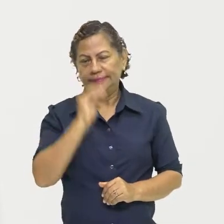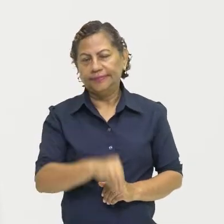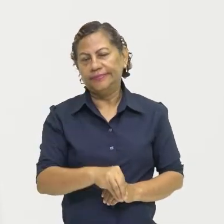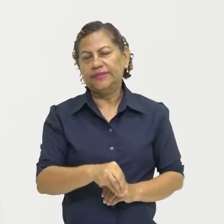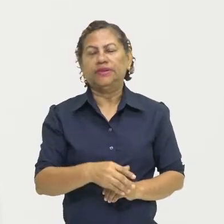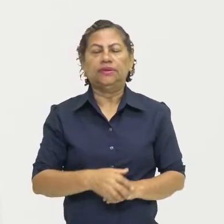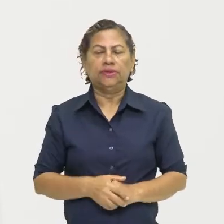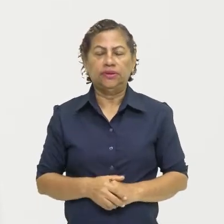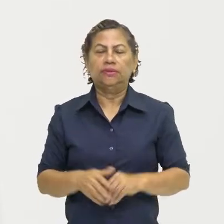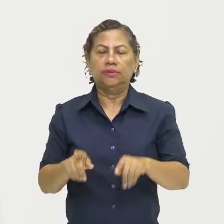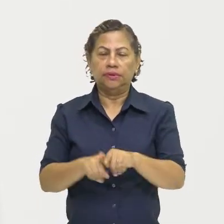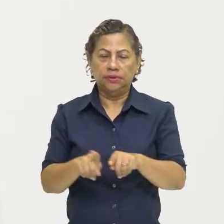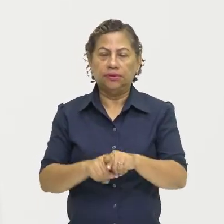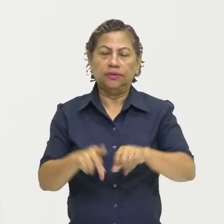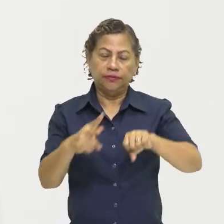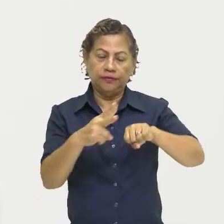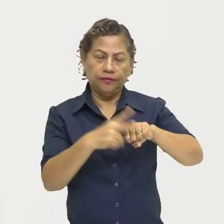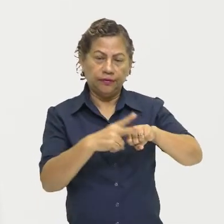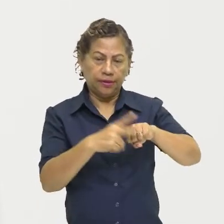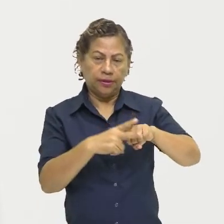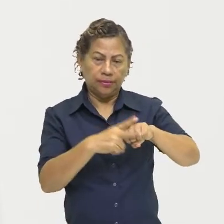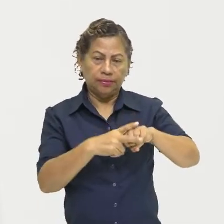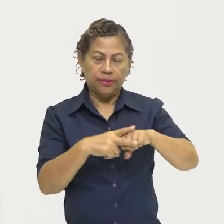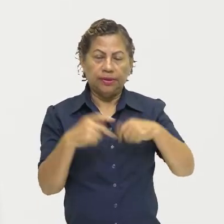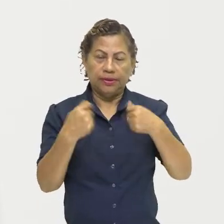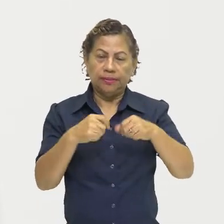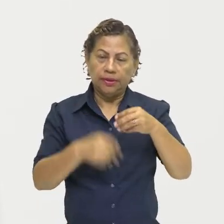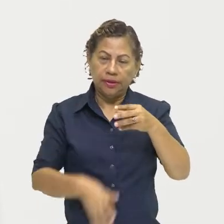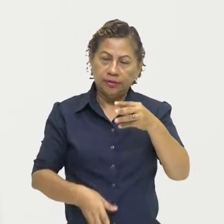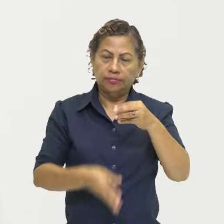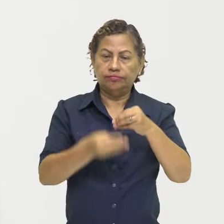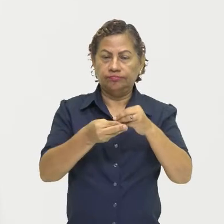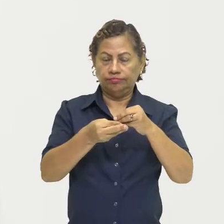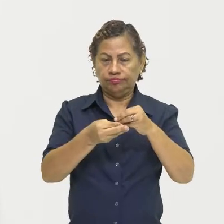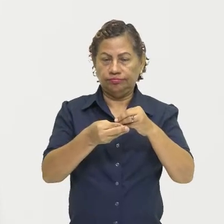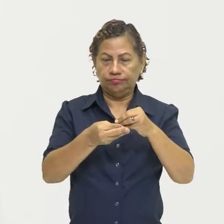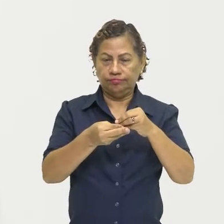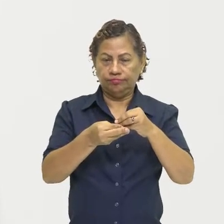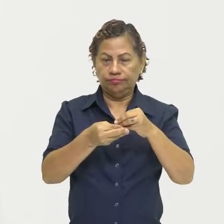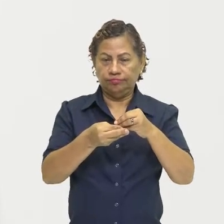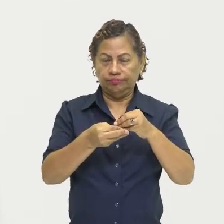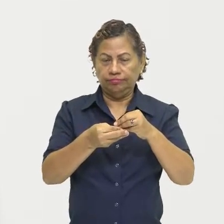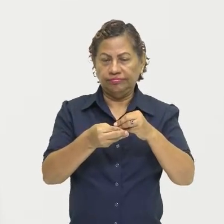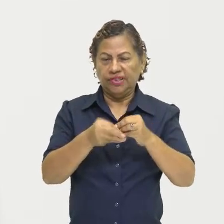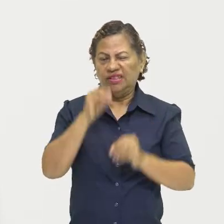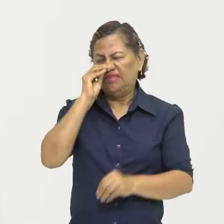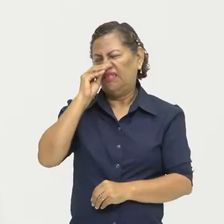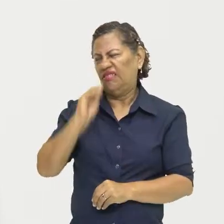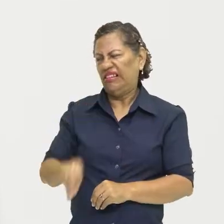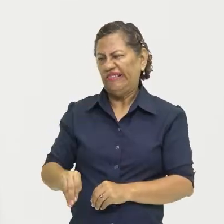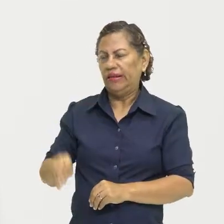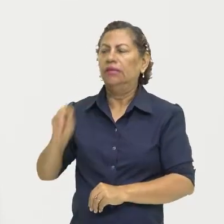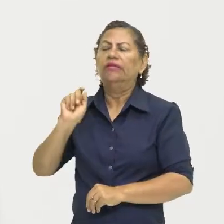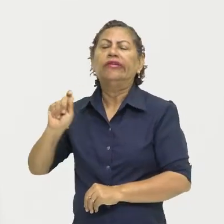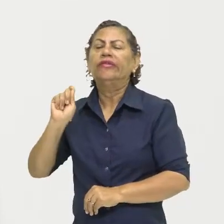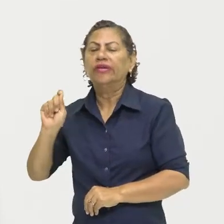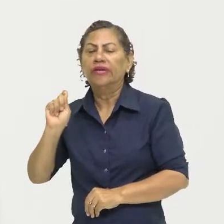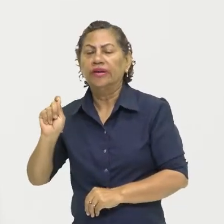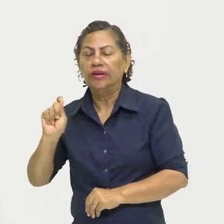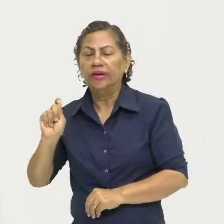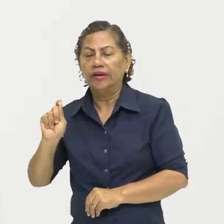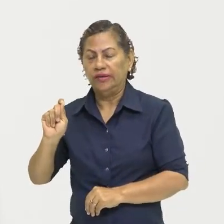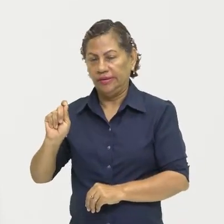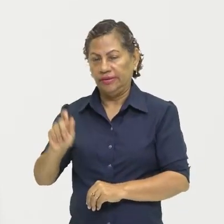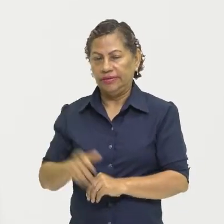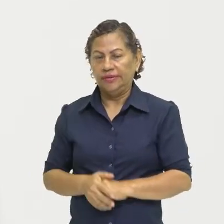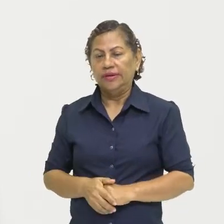transitivo indireto, ele pede uma preposição de. Quem desiste, desiste de algo. E aí, quando eu transformo ele